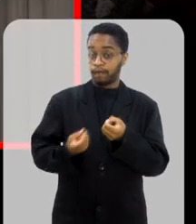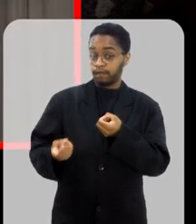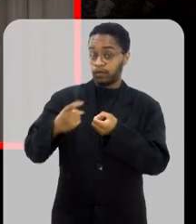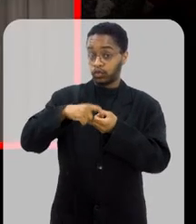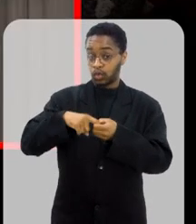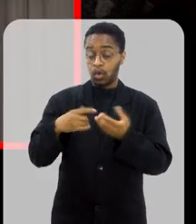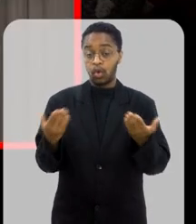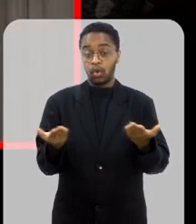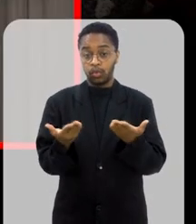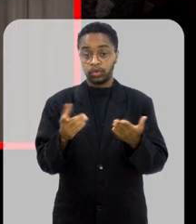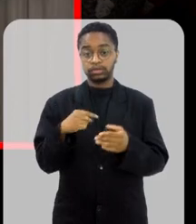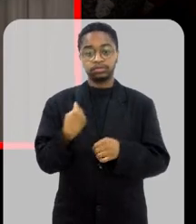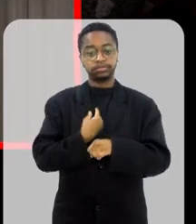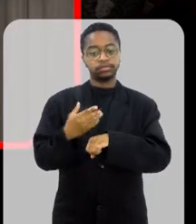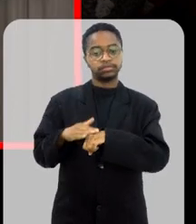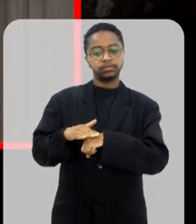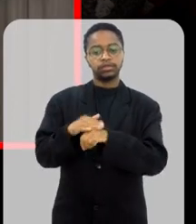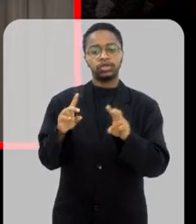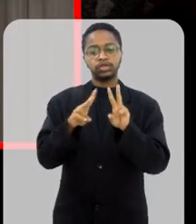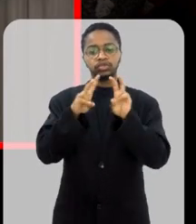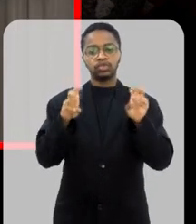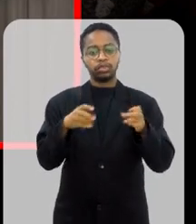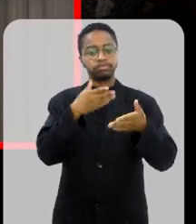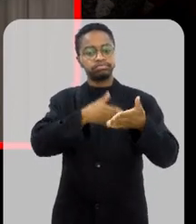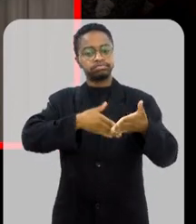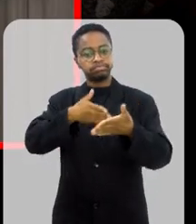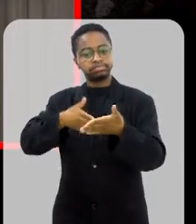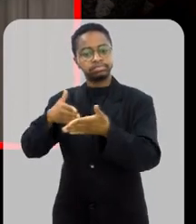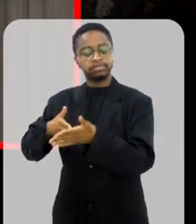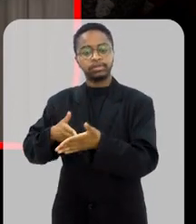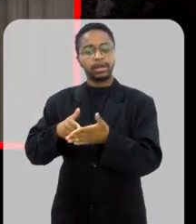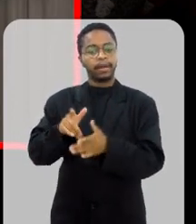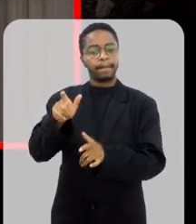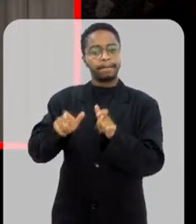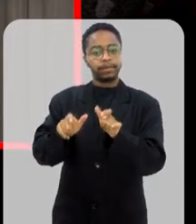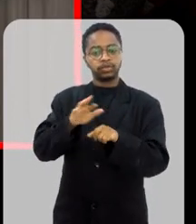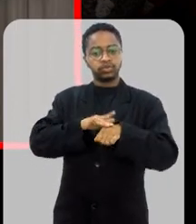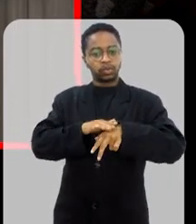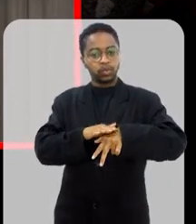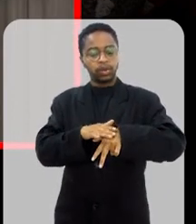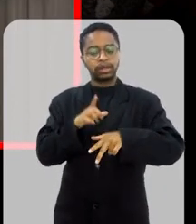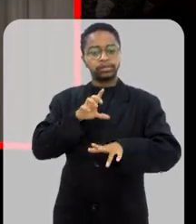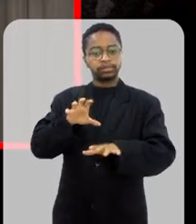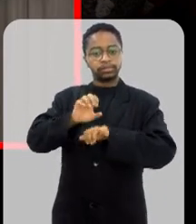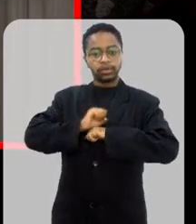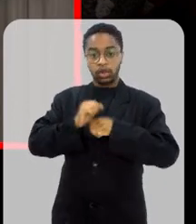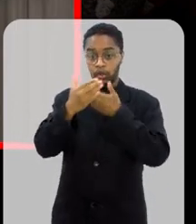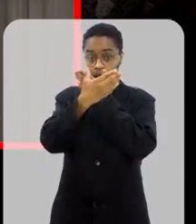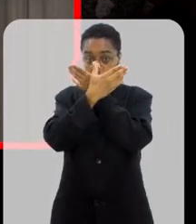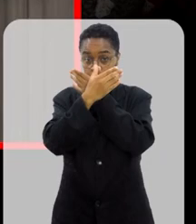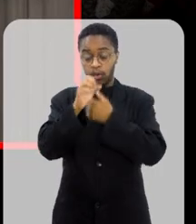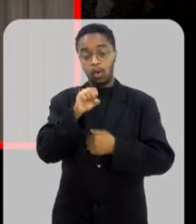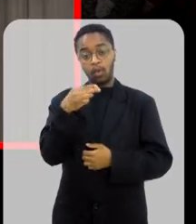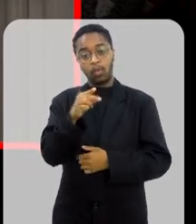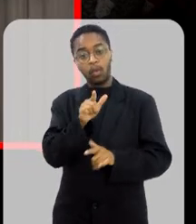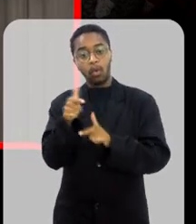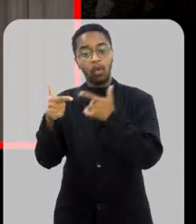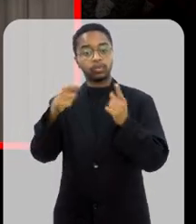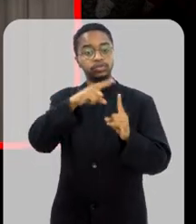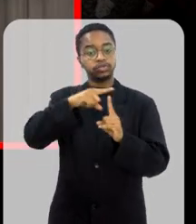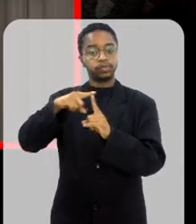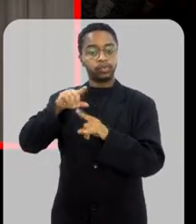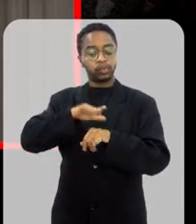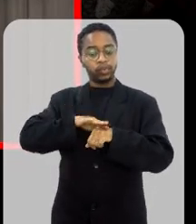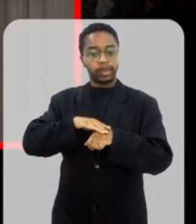Estamos de volta e no programa de hoje nossa conversa é sobre as dificuldades enfrentadas por pacientes que têm lúpus ou algum tipo de doença